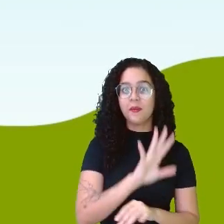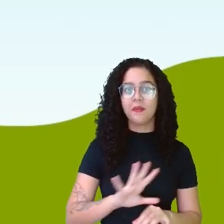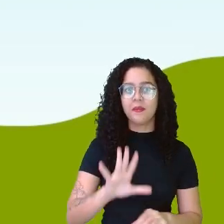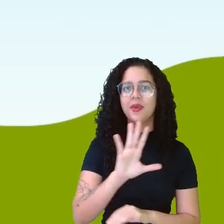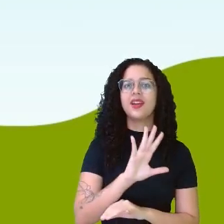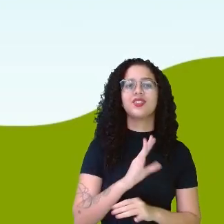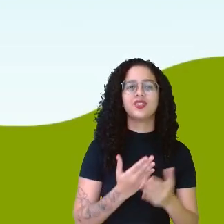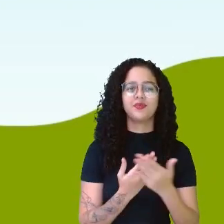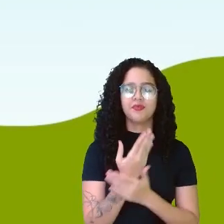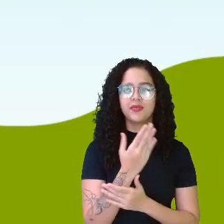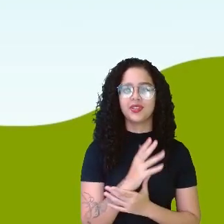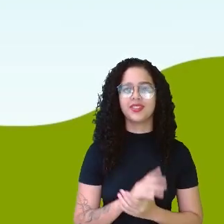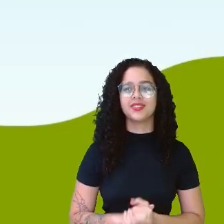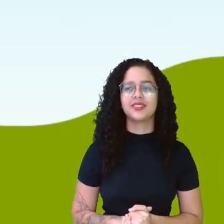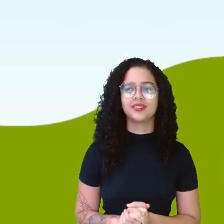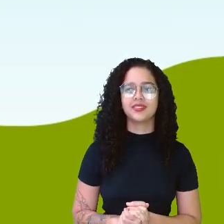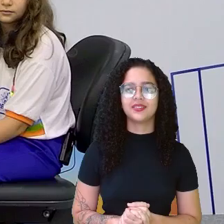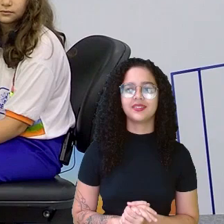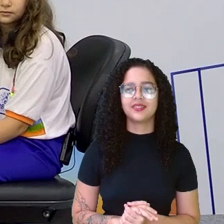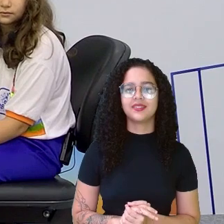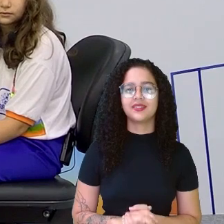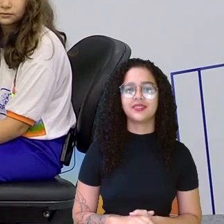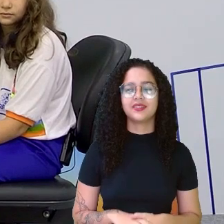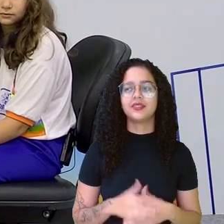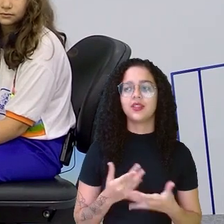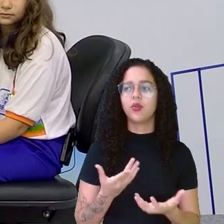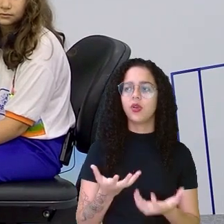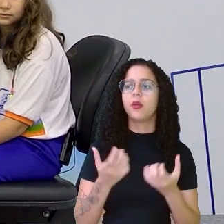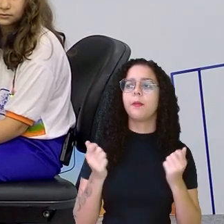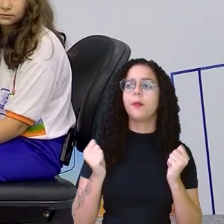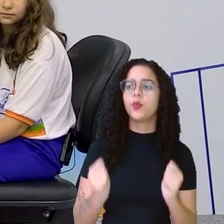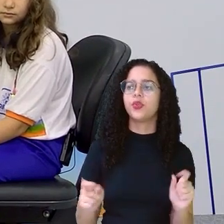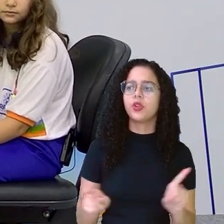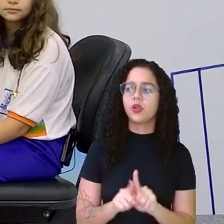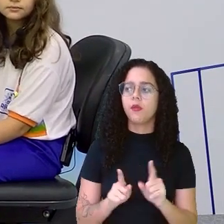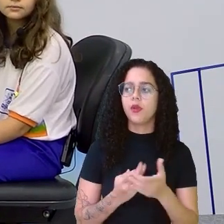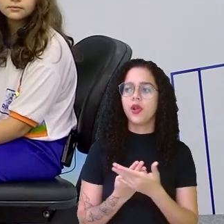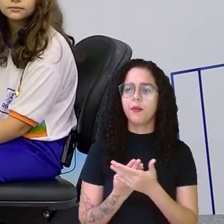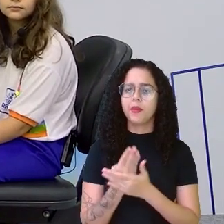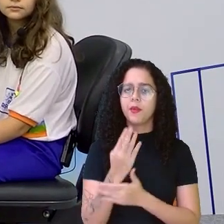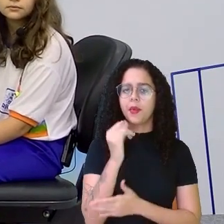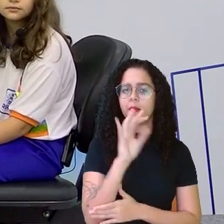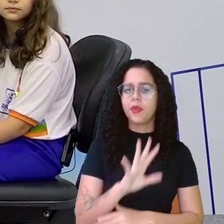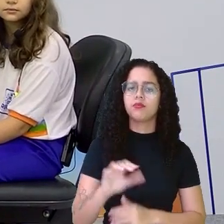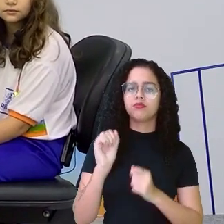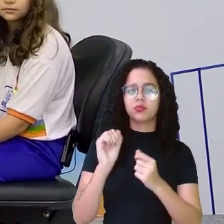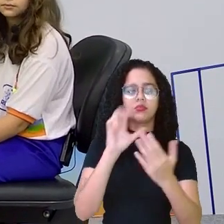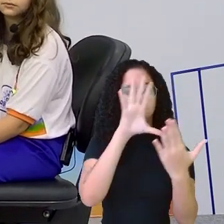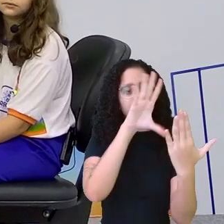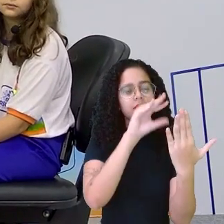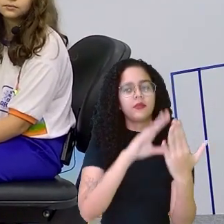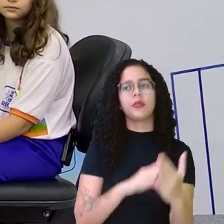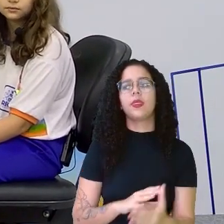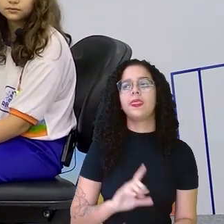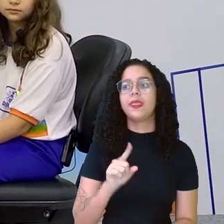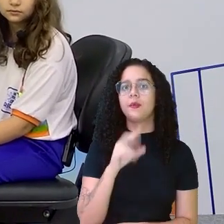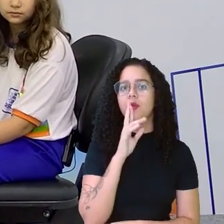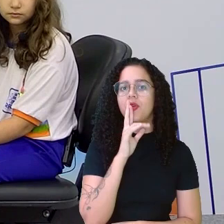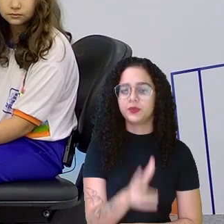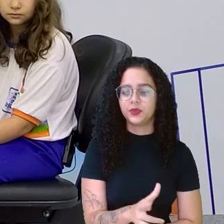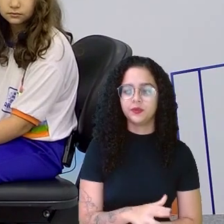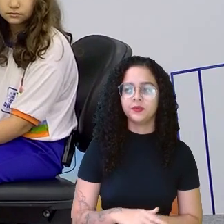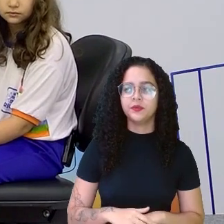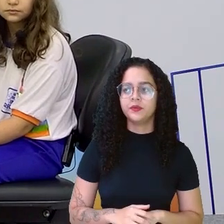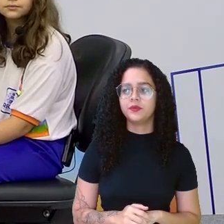imagem impressa. É isso mesmo. Então, quem puder também imprimir a imagem, ó, printa a tela e já faz